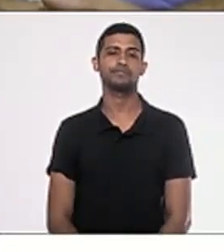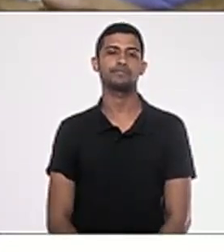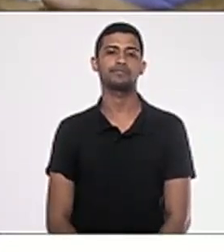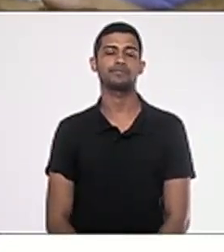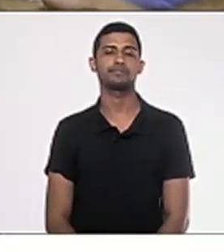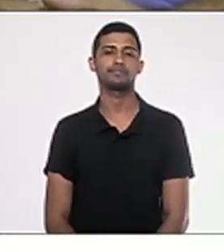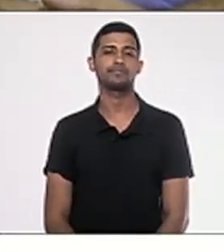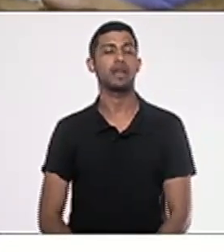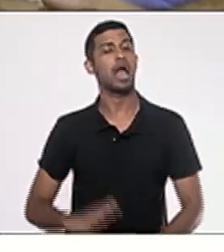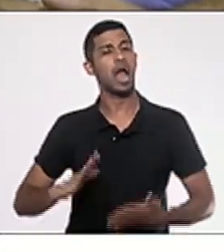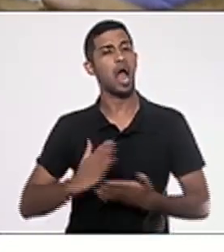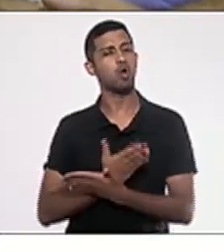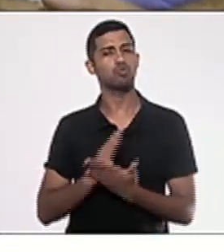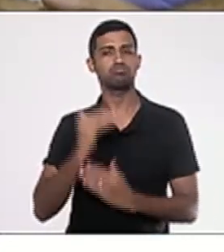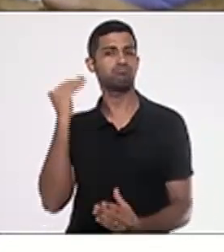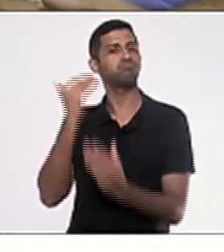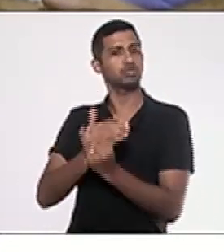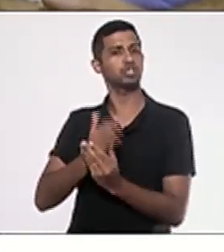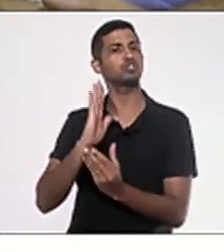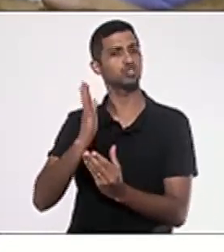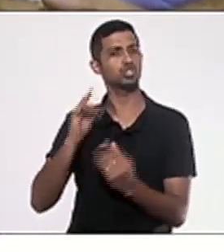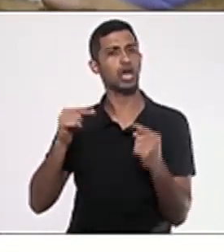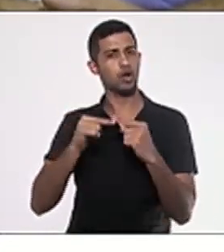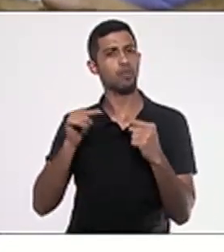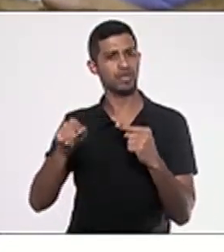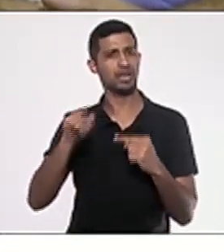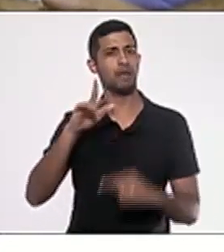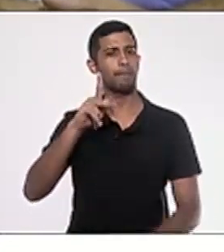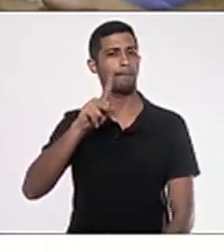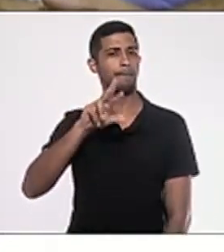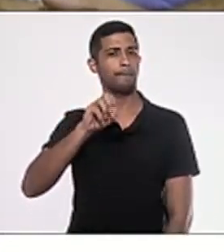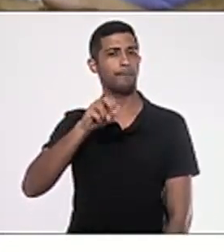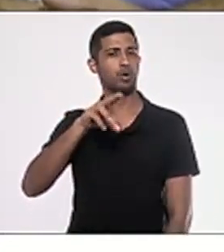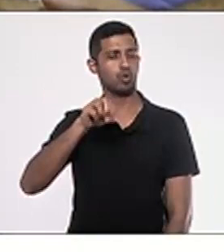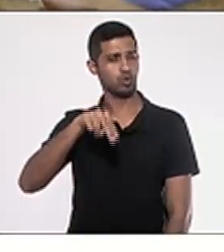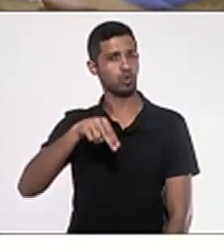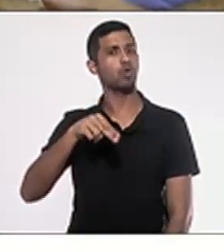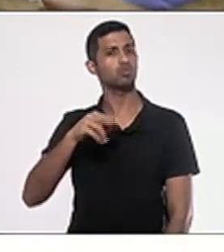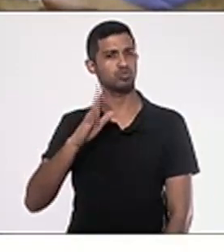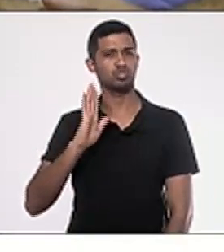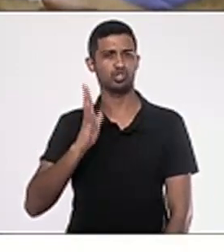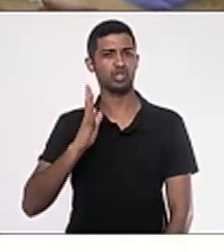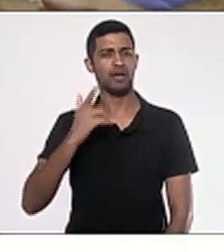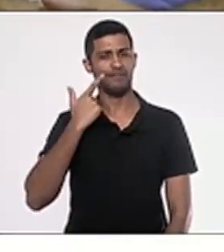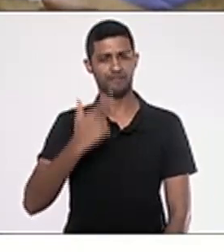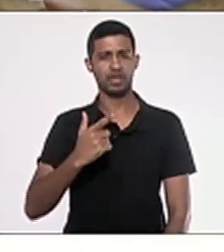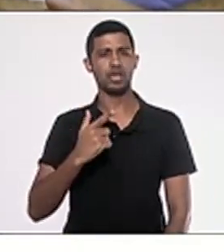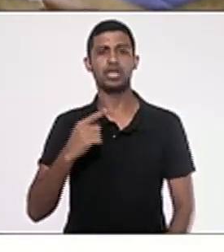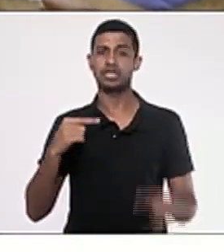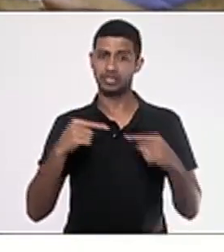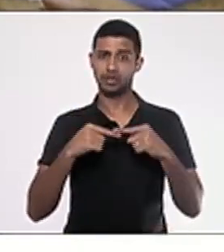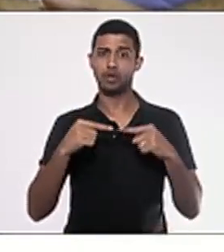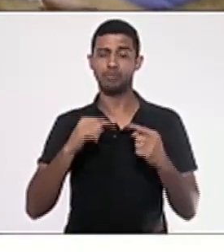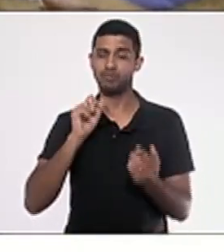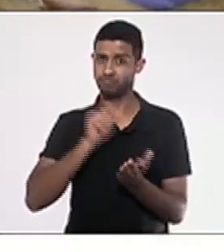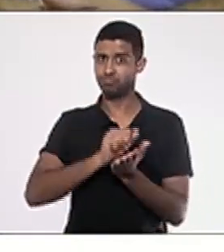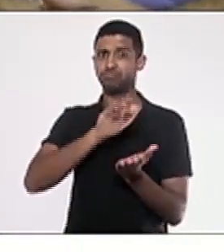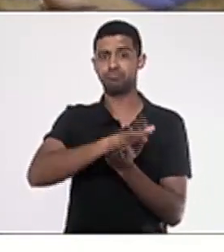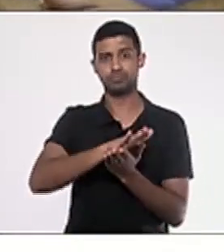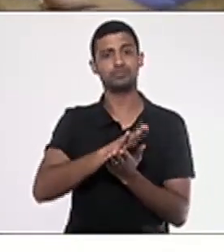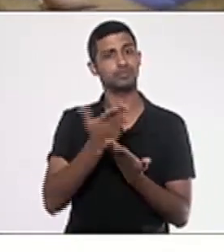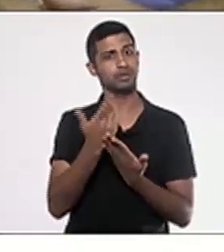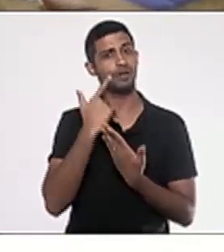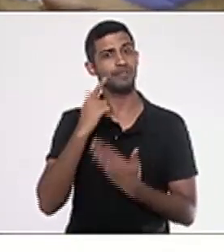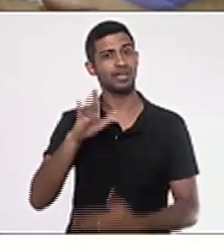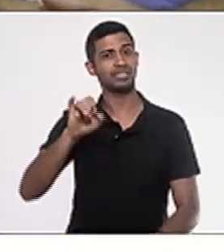alguns processos já autuados no PROCON, processos que já receberam aplicação de multa. Então, em face à SEDAI, hoje